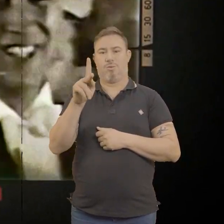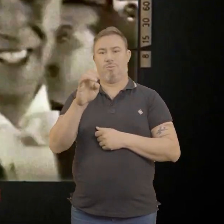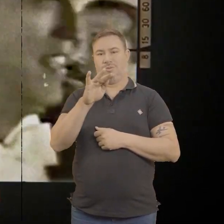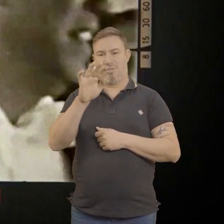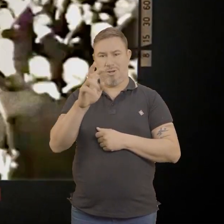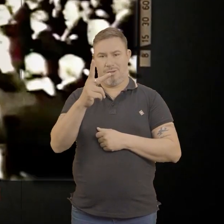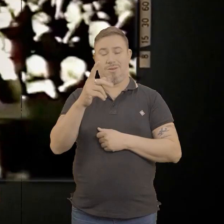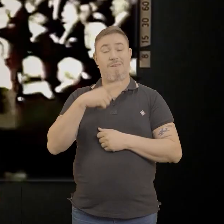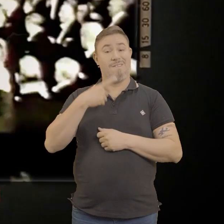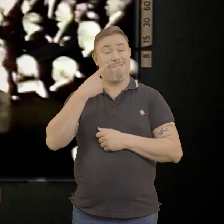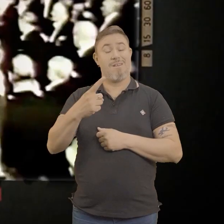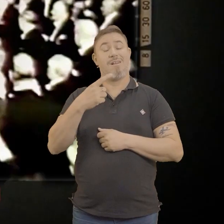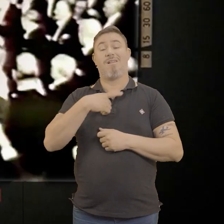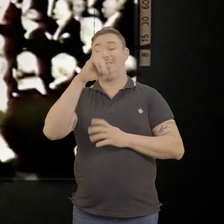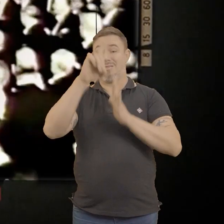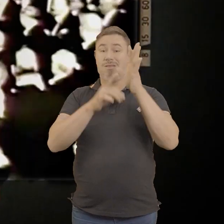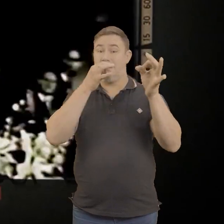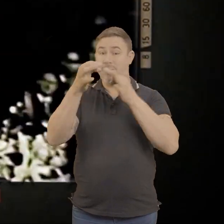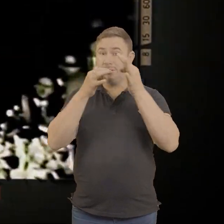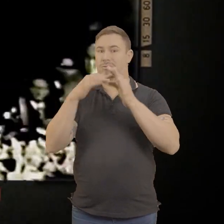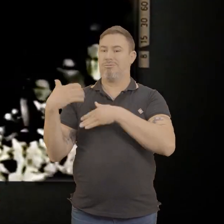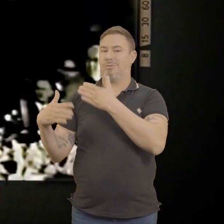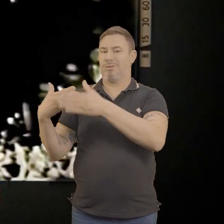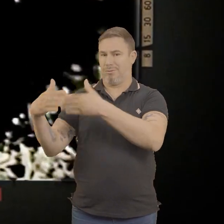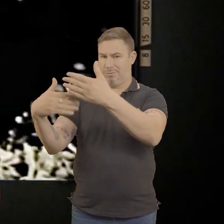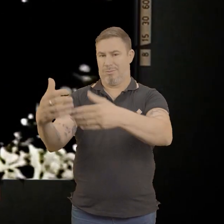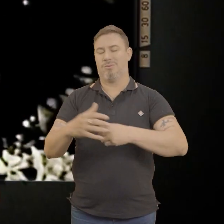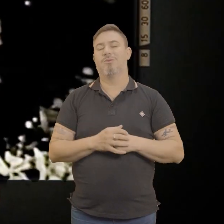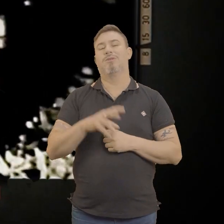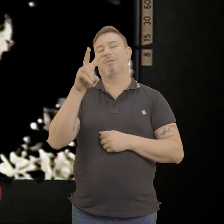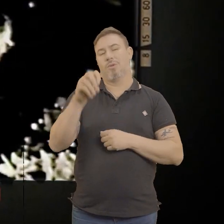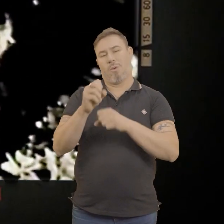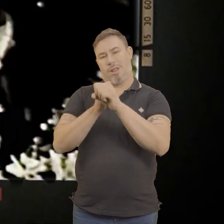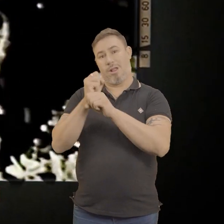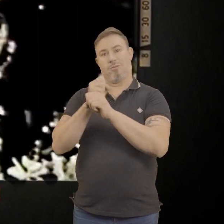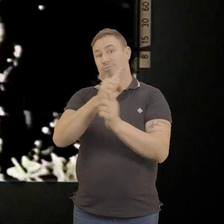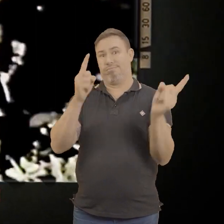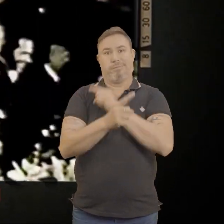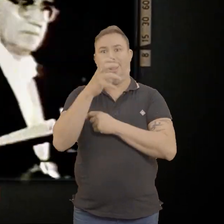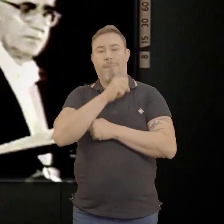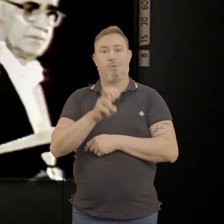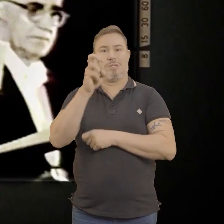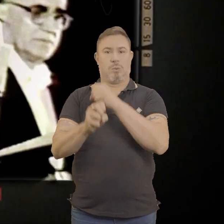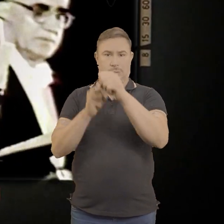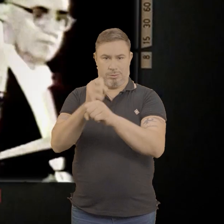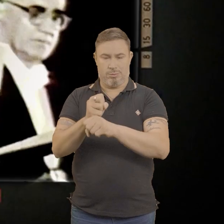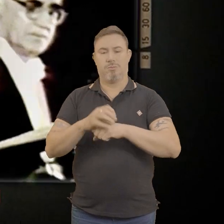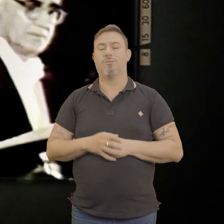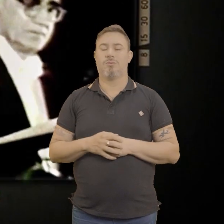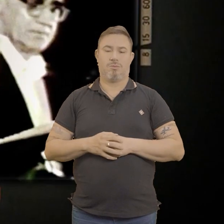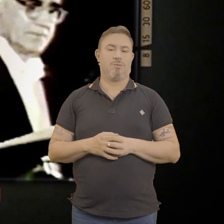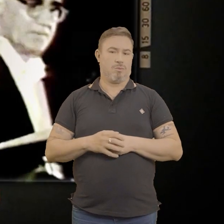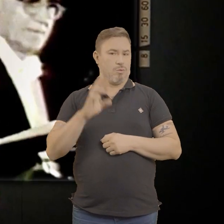a democracia e o desenvolvimento, prometendo 50 anos em 5. O senhor Juscelino